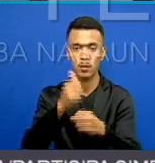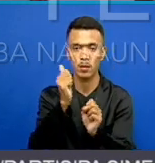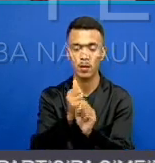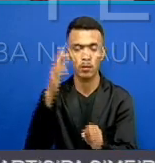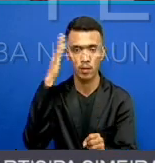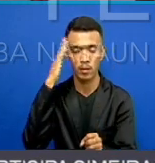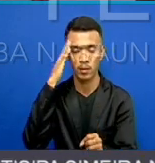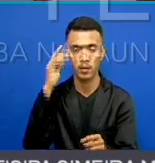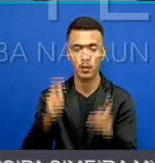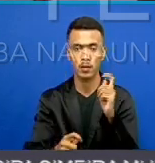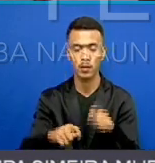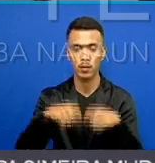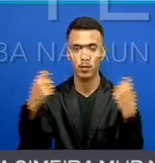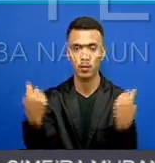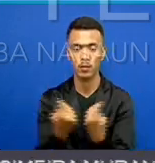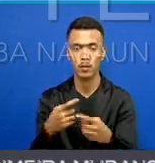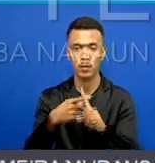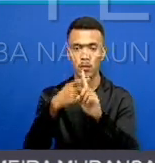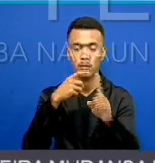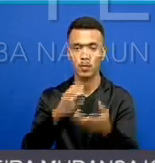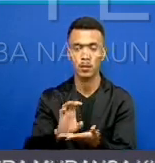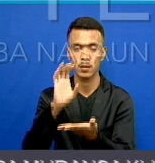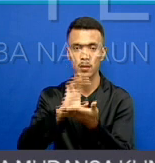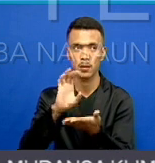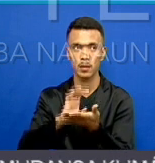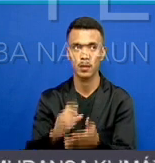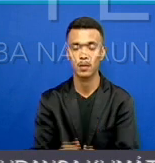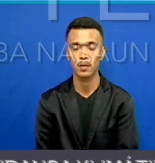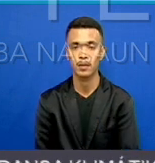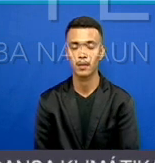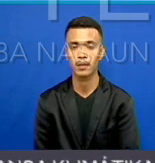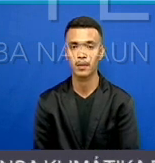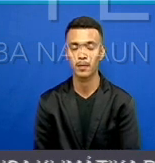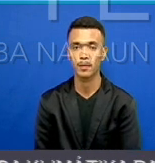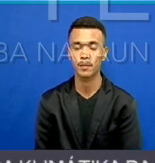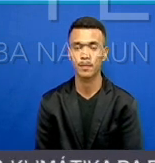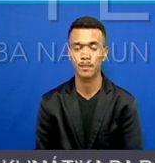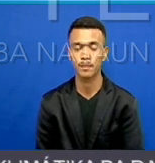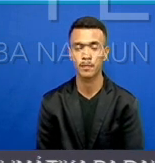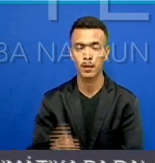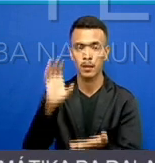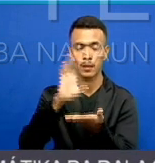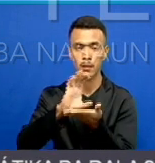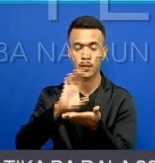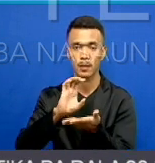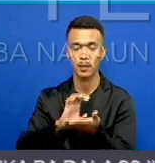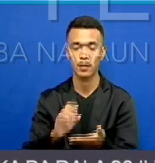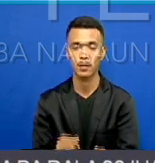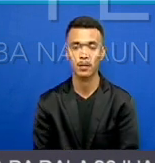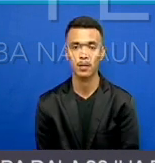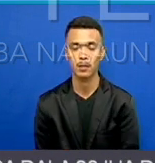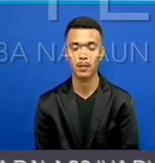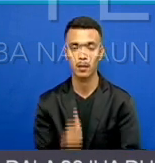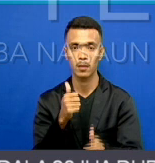descobrimento tecnologia lihusi ciência. Ciência no papel para desenvolvimento econômico potente. Ciência evoluir